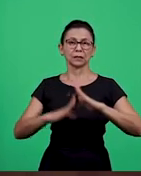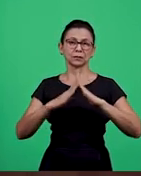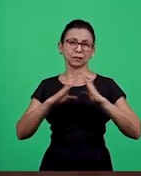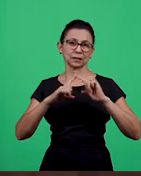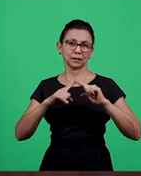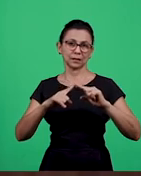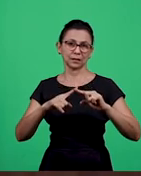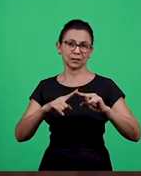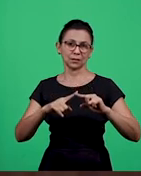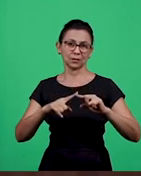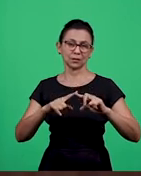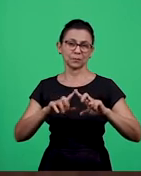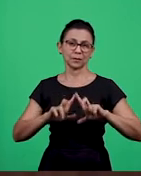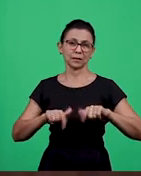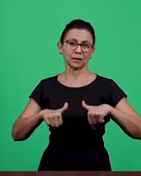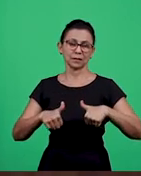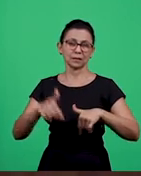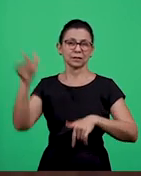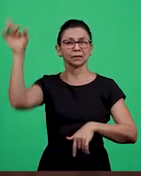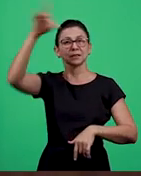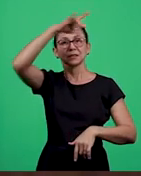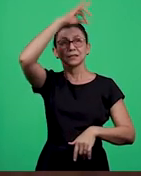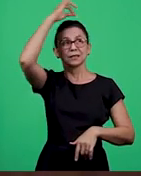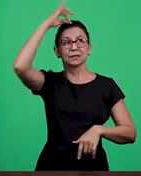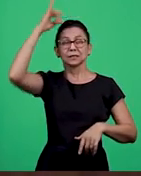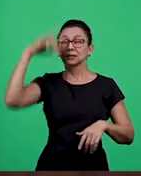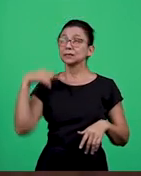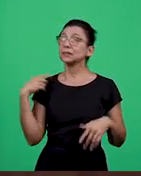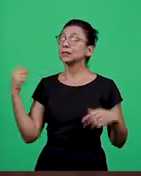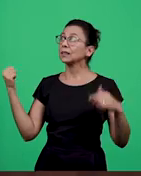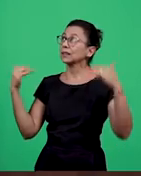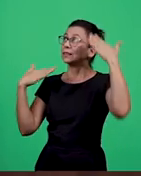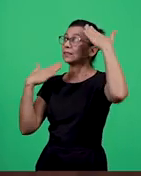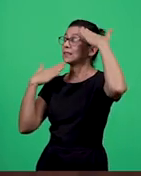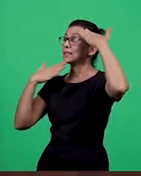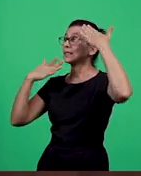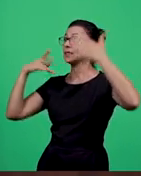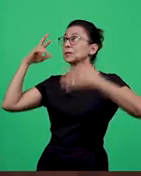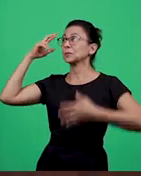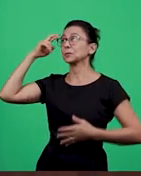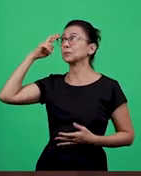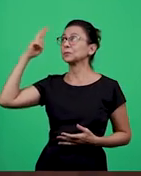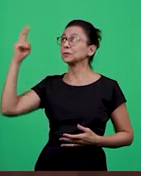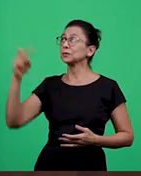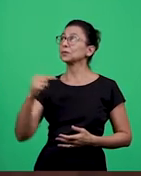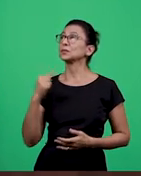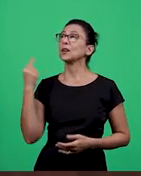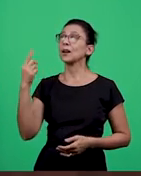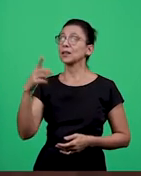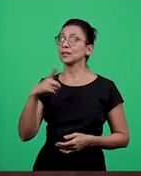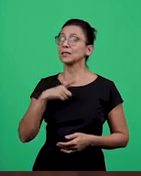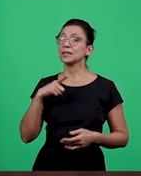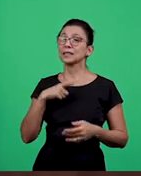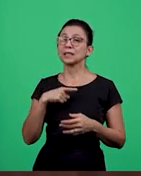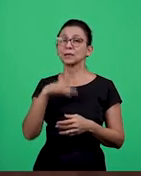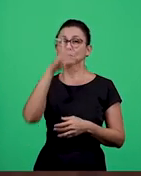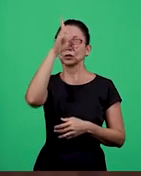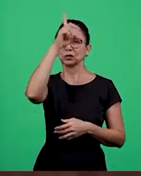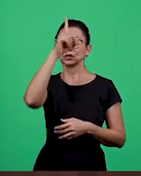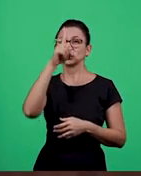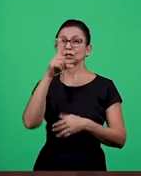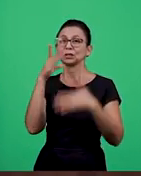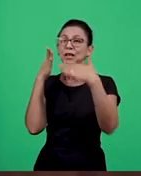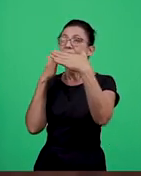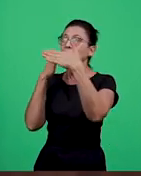igreja através do Espírito Santo e nós glorificamos ao Senhor porque nós temos